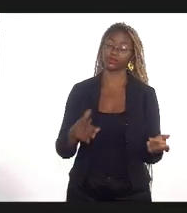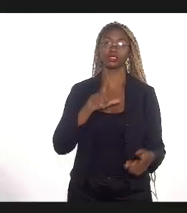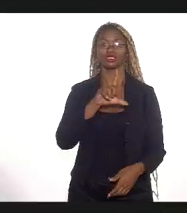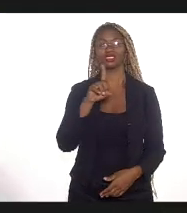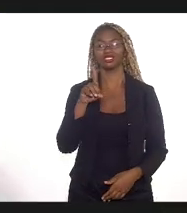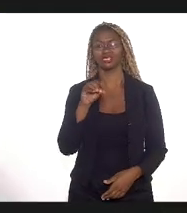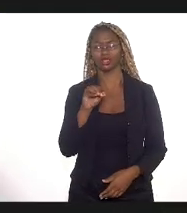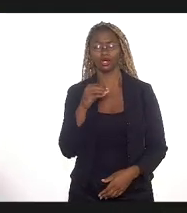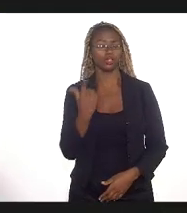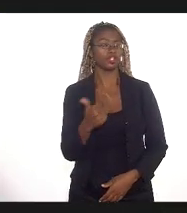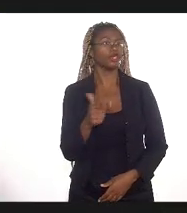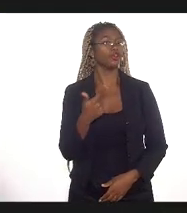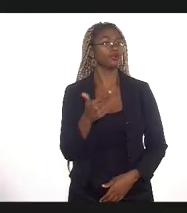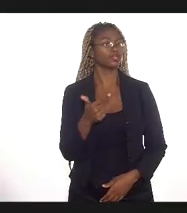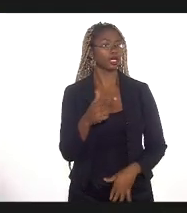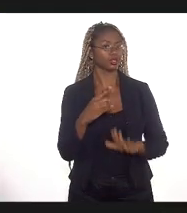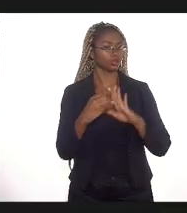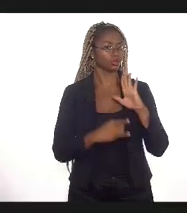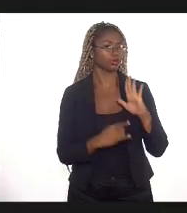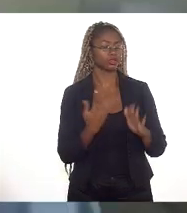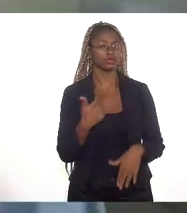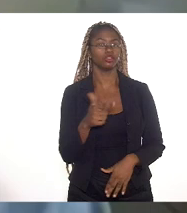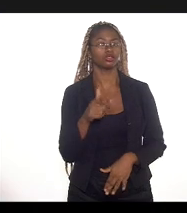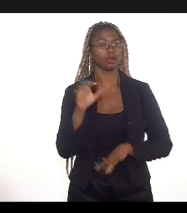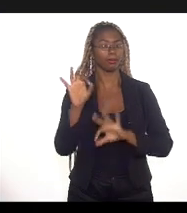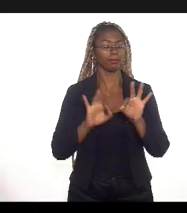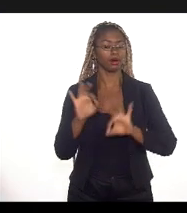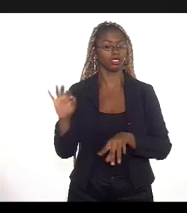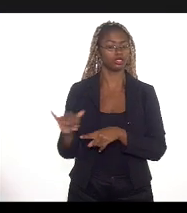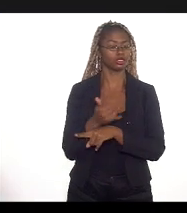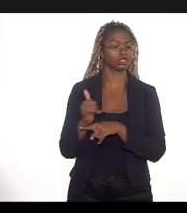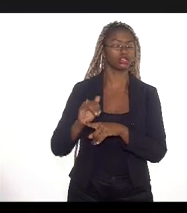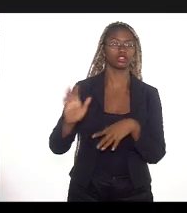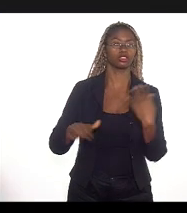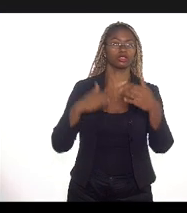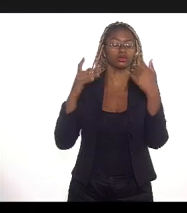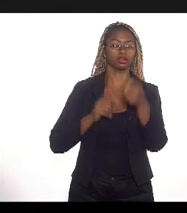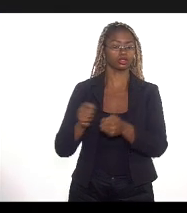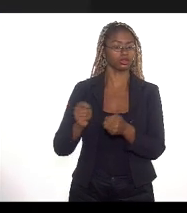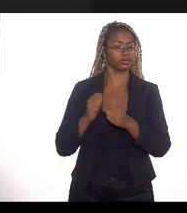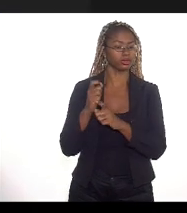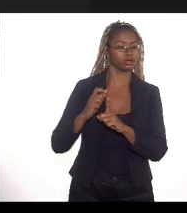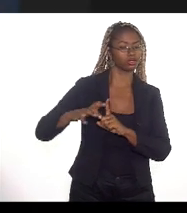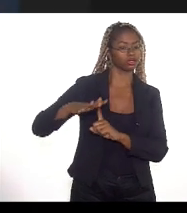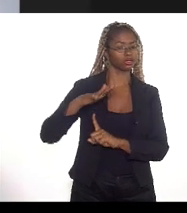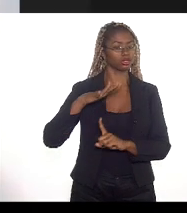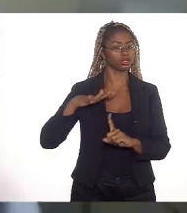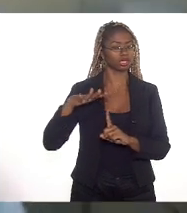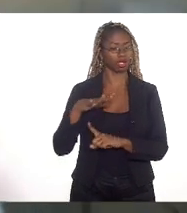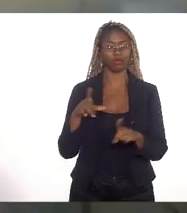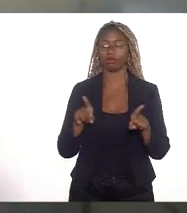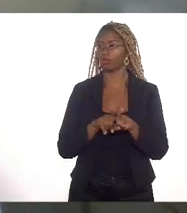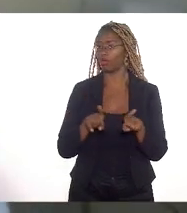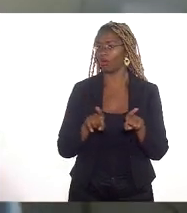não conste o Plano Estratégico de Desenvolvimento Econômico Social, nem tampouco